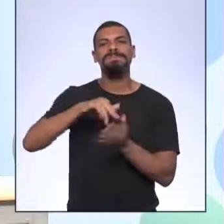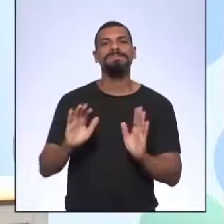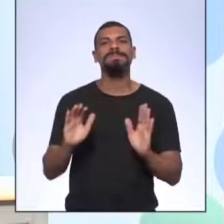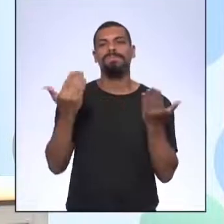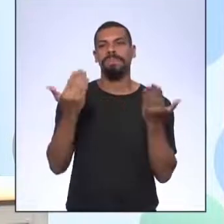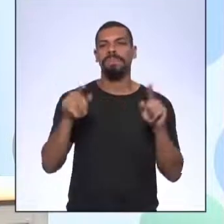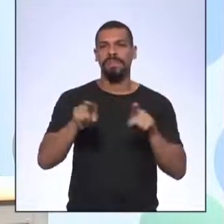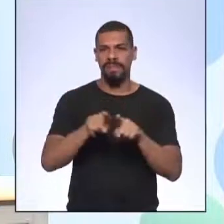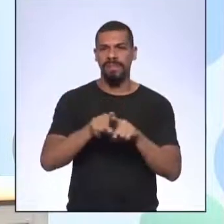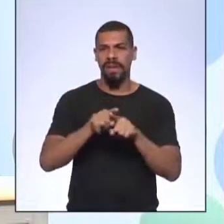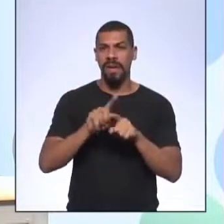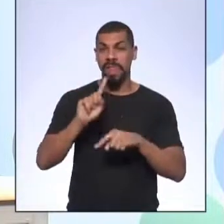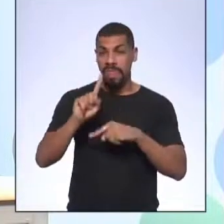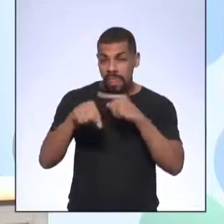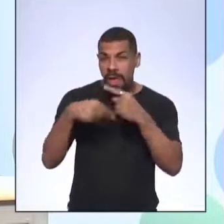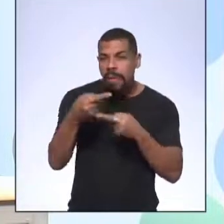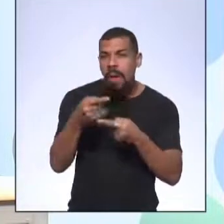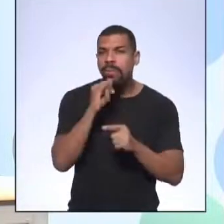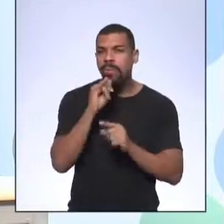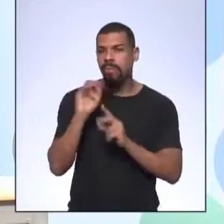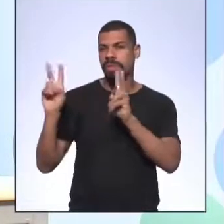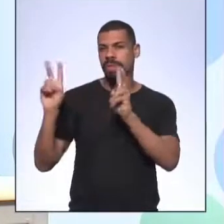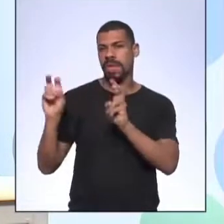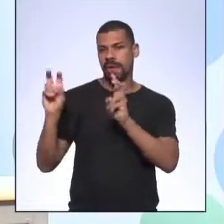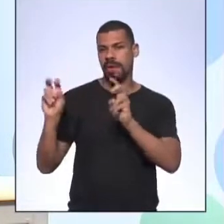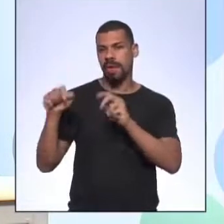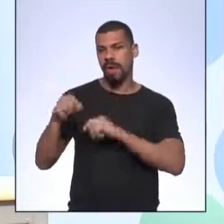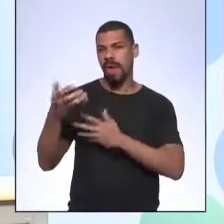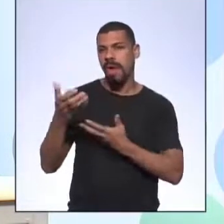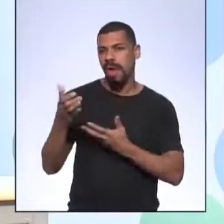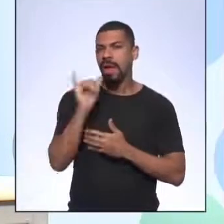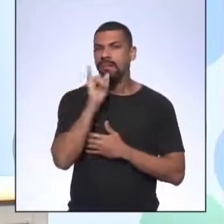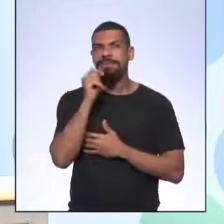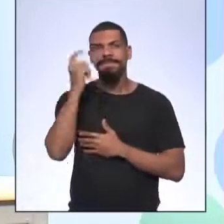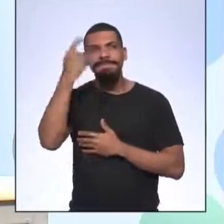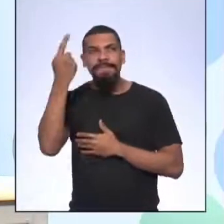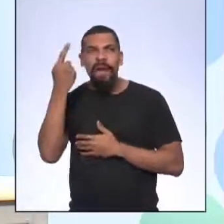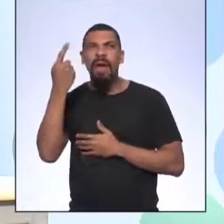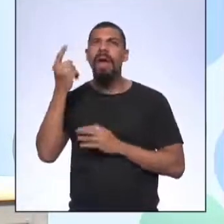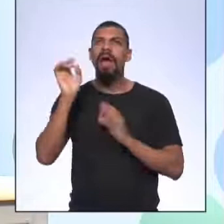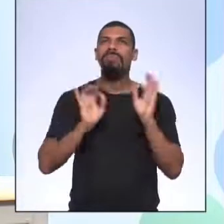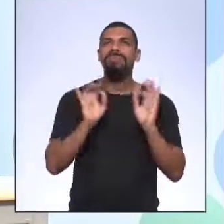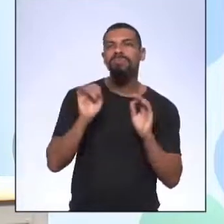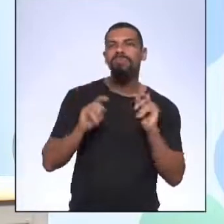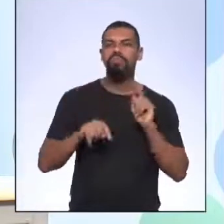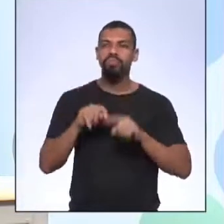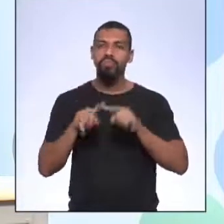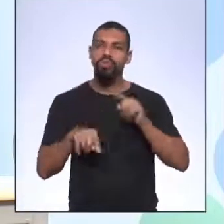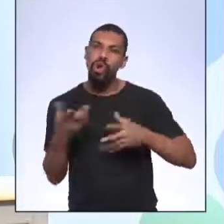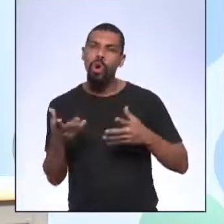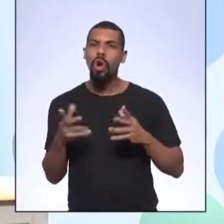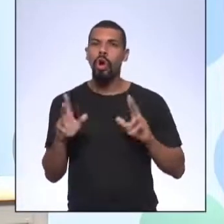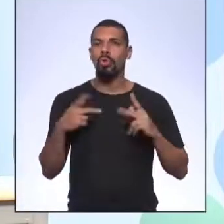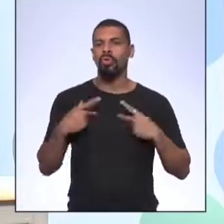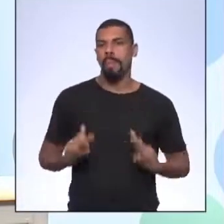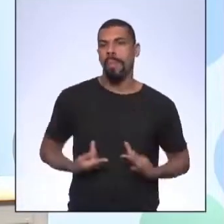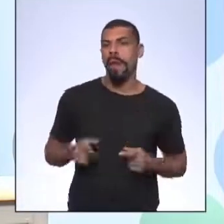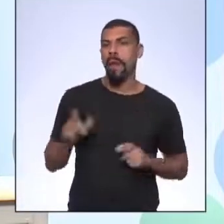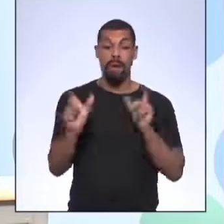partir do momento em que o de limite esse tema então eu vou começar a alocar os recursos materiais humanos